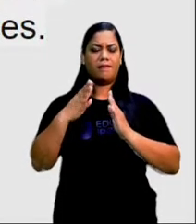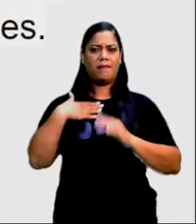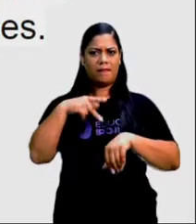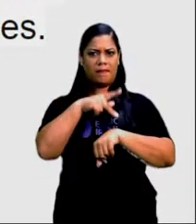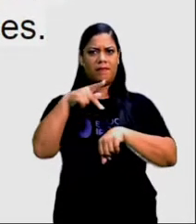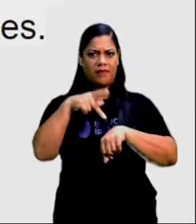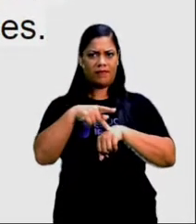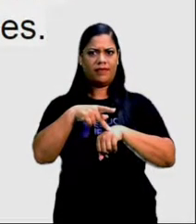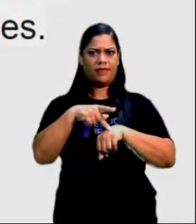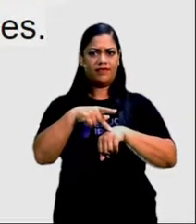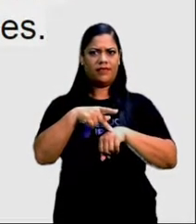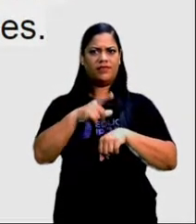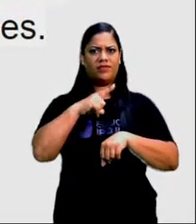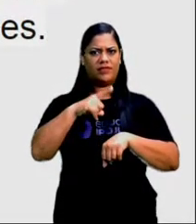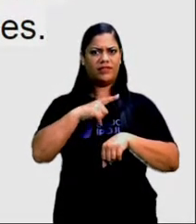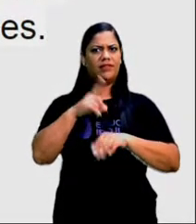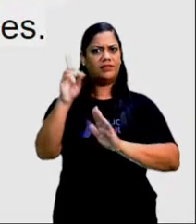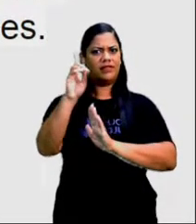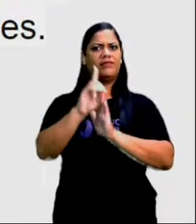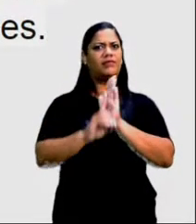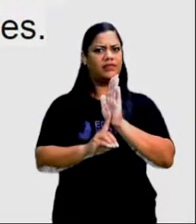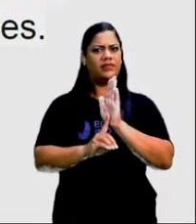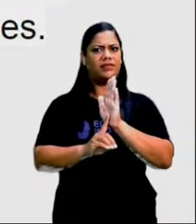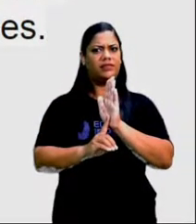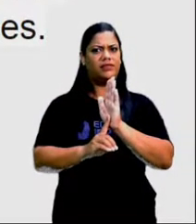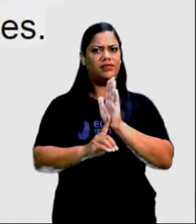seu país de origem,